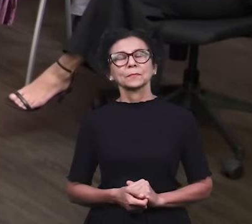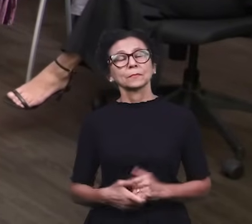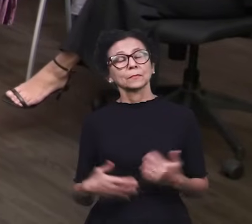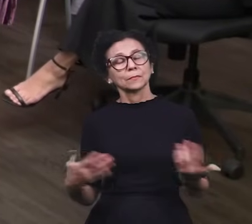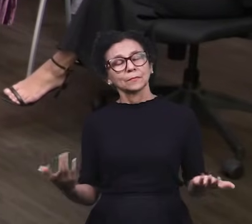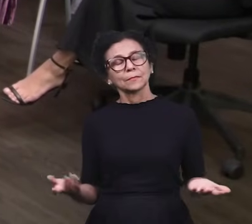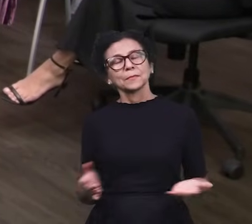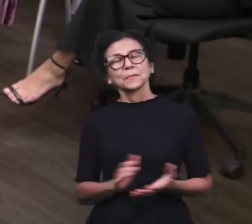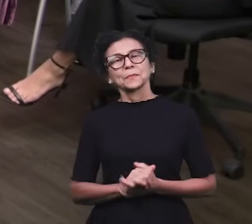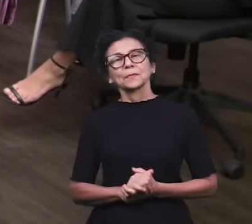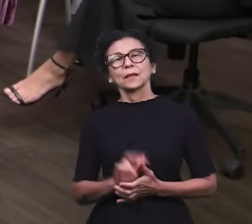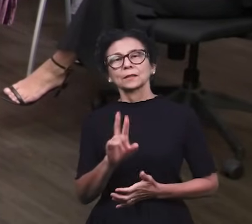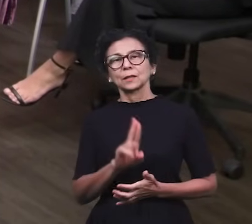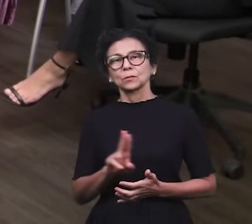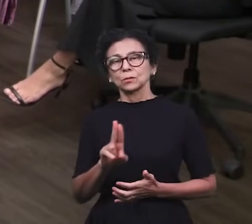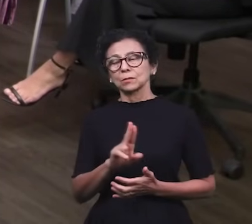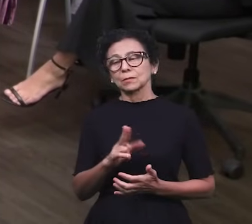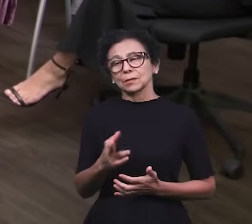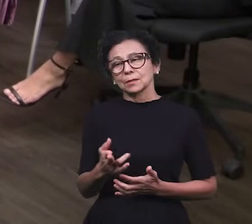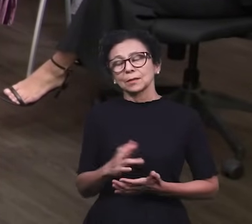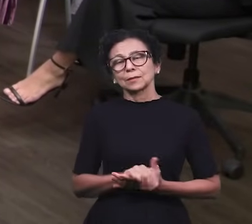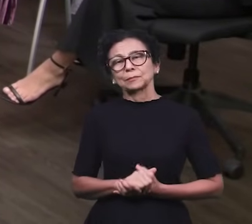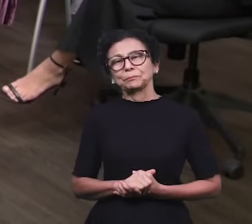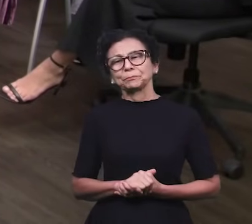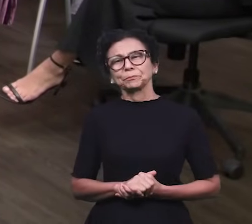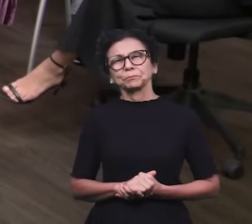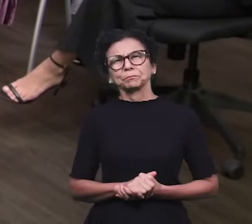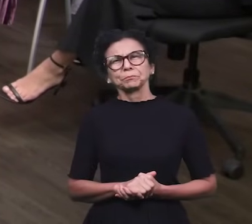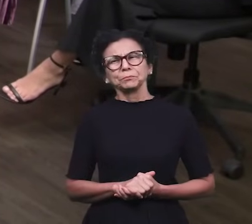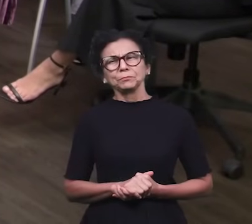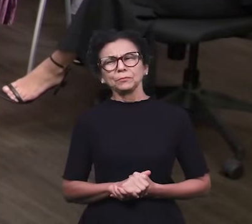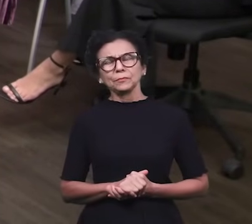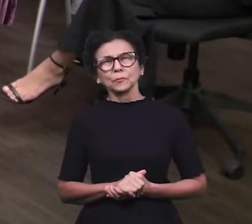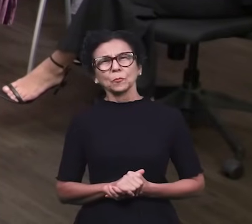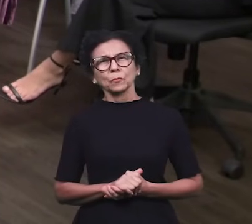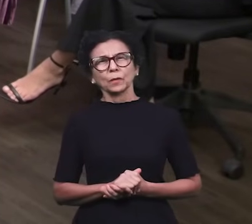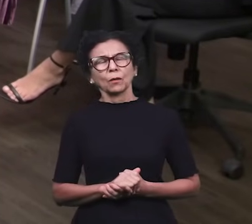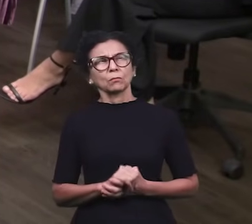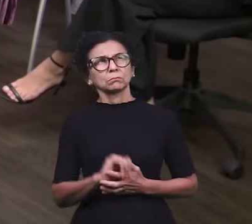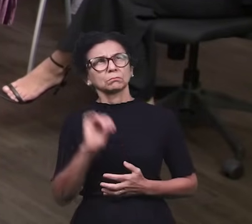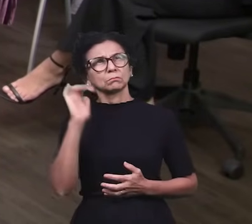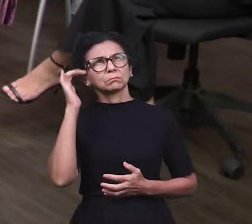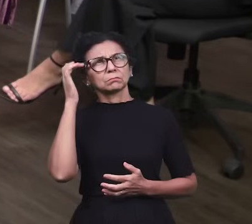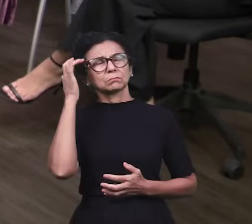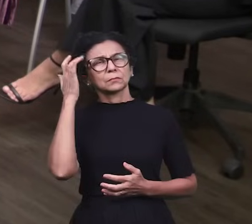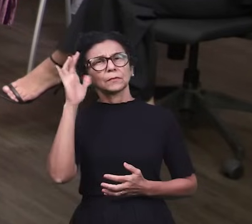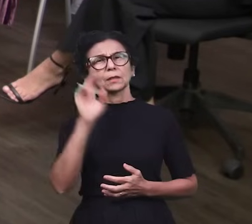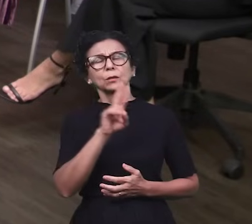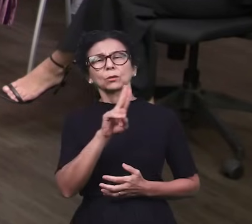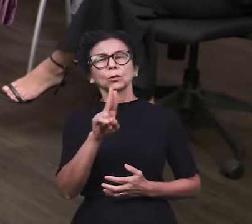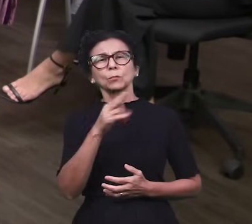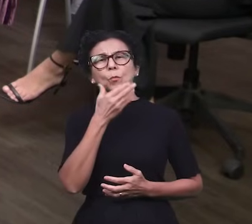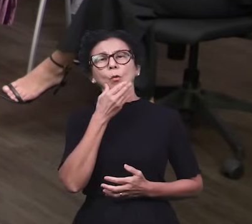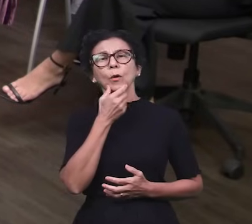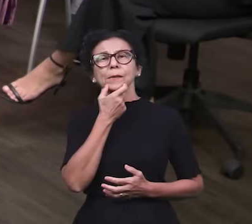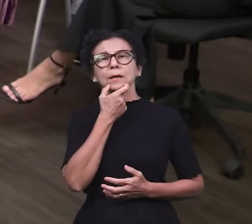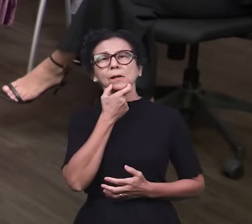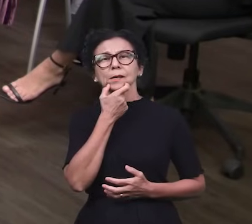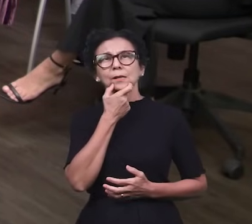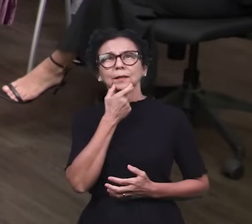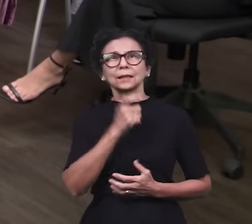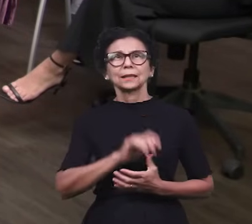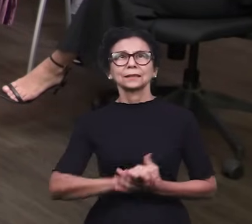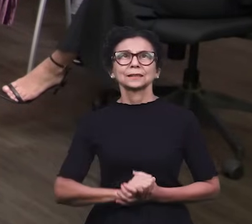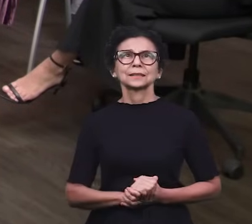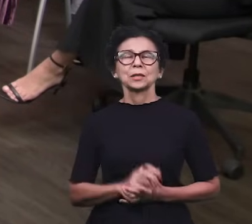juros compostos a seu favor e não seu contra favor. você. Tem até uma frase que, se eu não me engano, é de Warren Buffett, um dos maiores investidores da história da humanidade. Ele fala